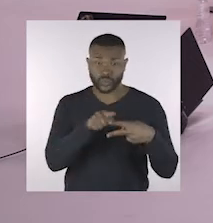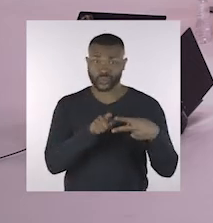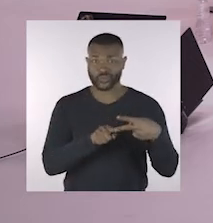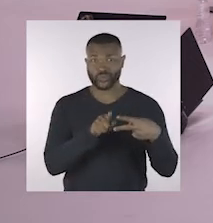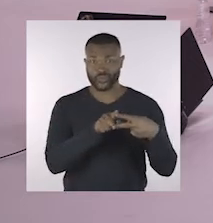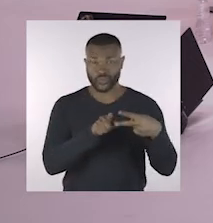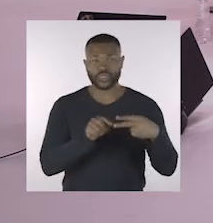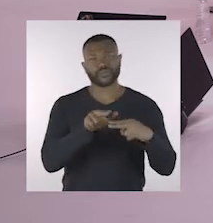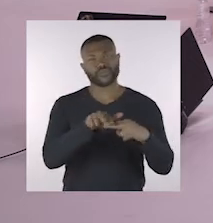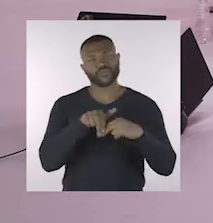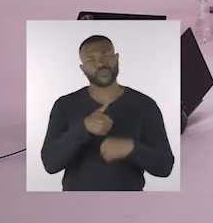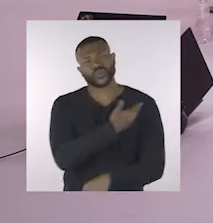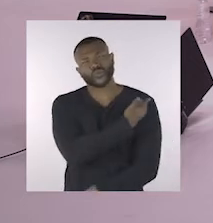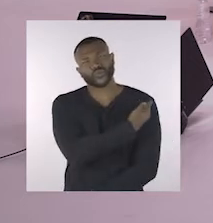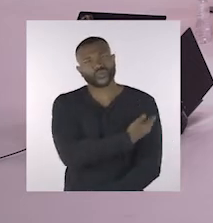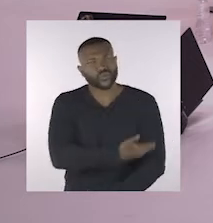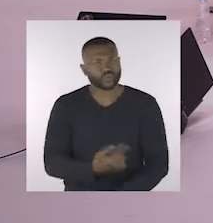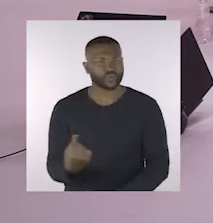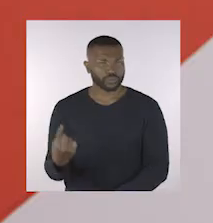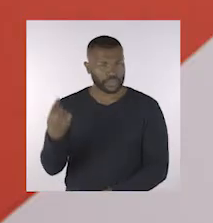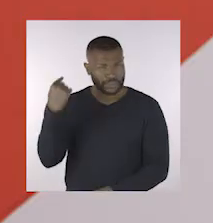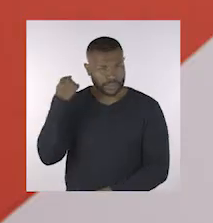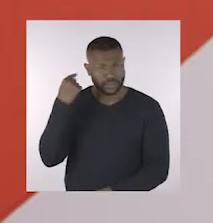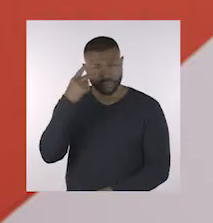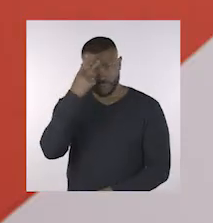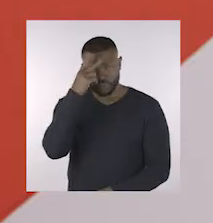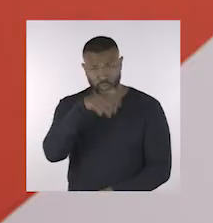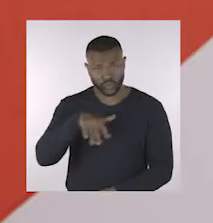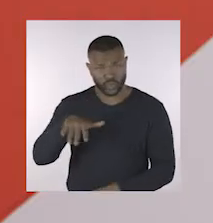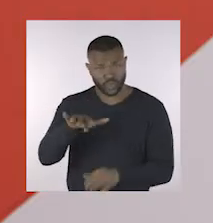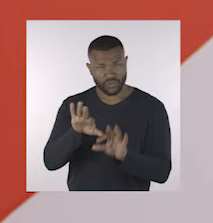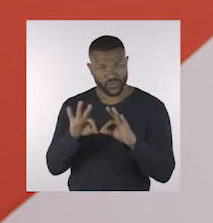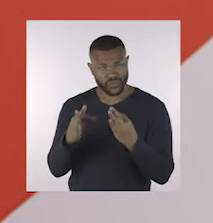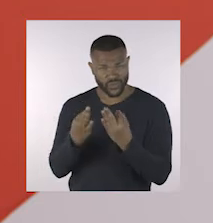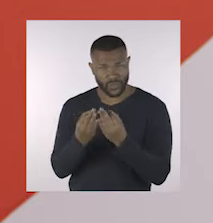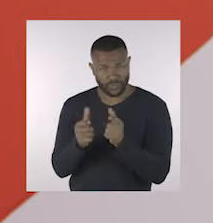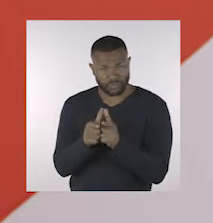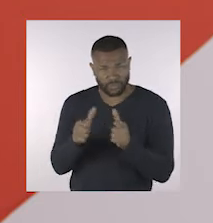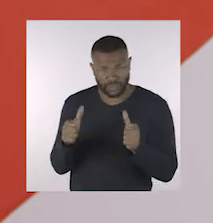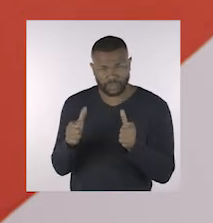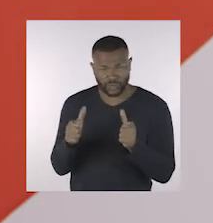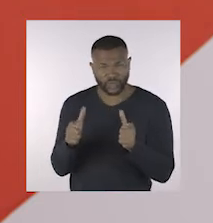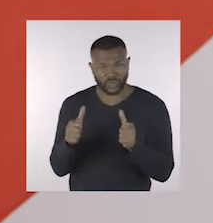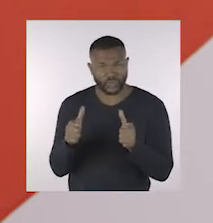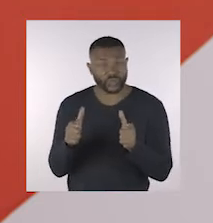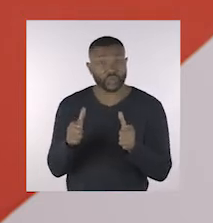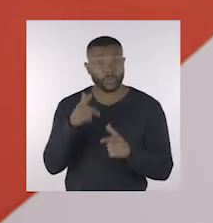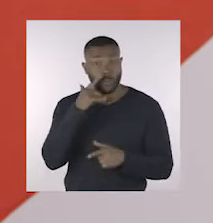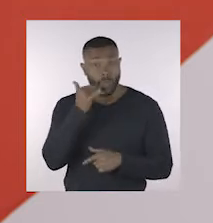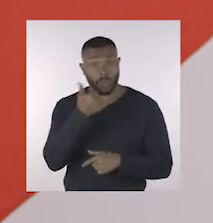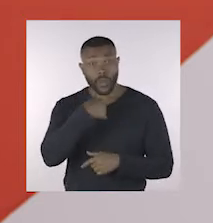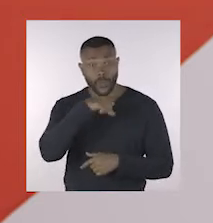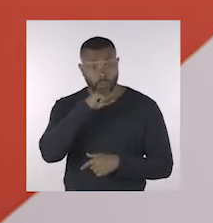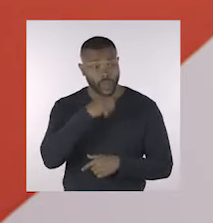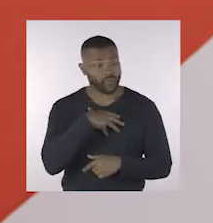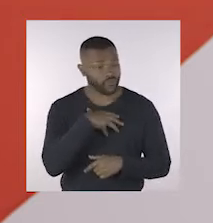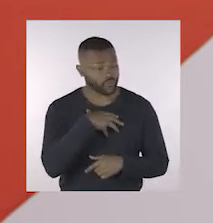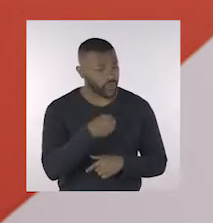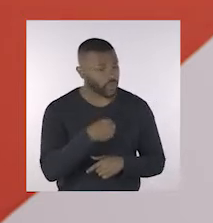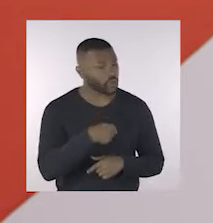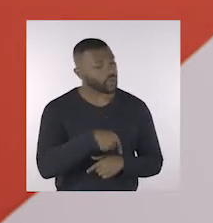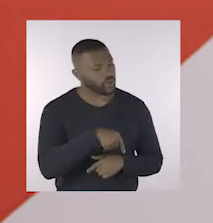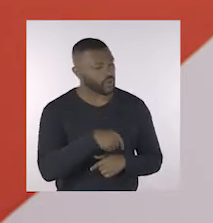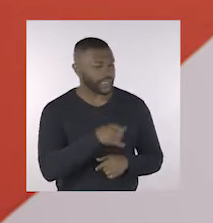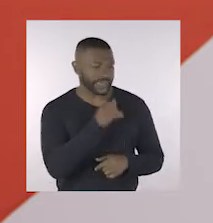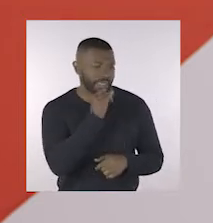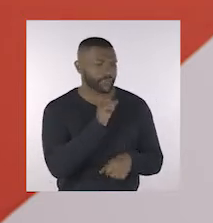porque era era comum na época quem quem tinha assim Família grande a os pais falaram